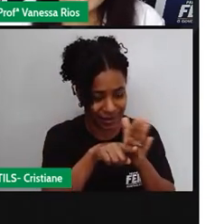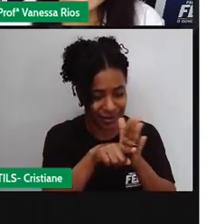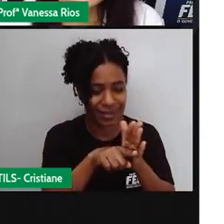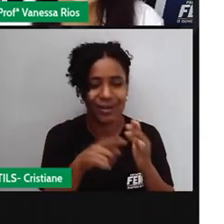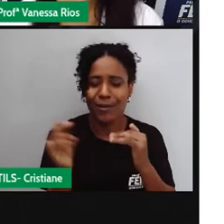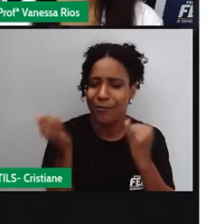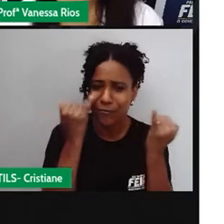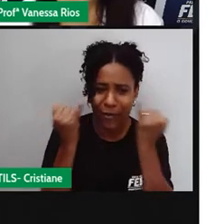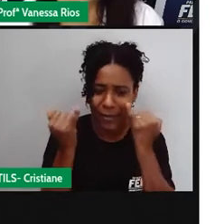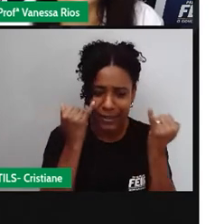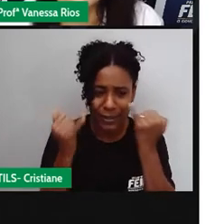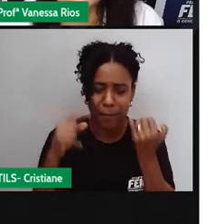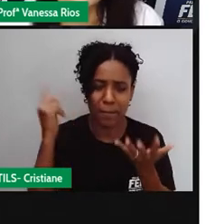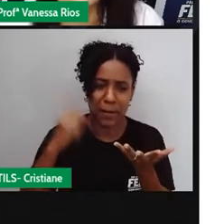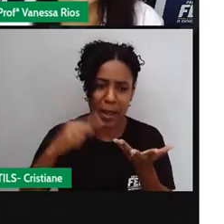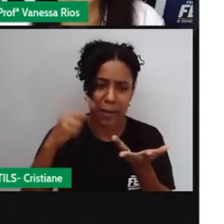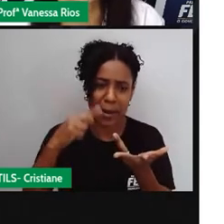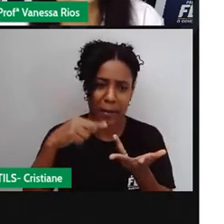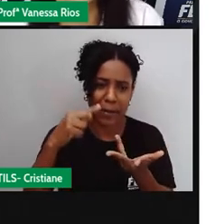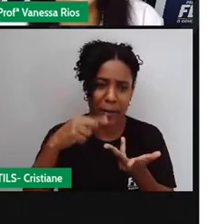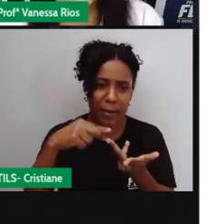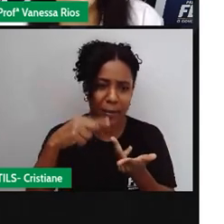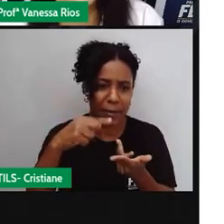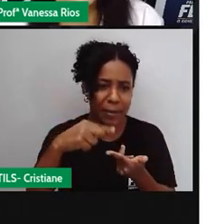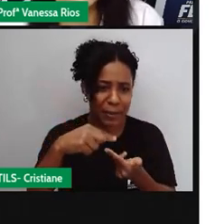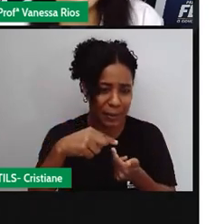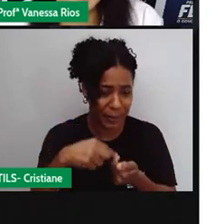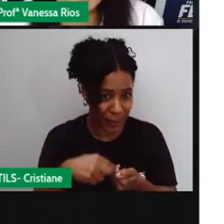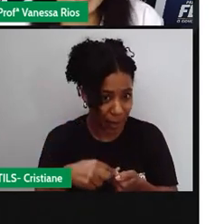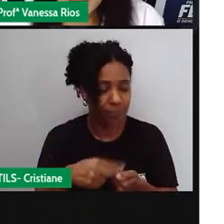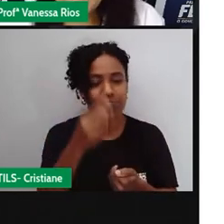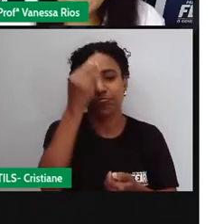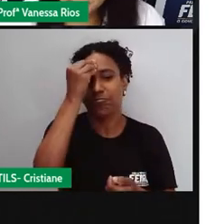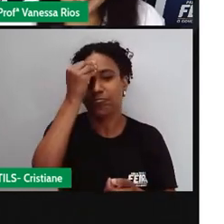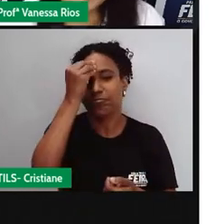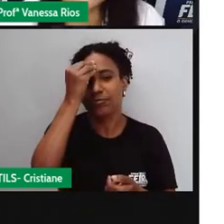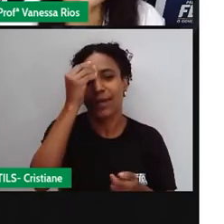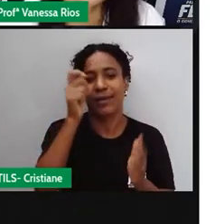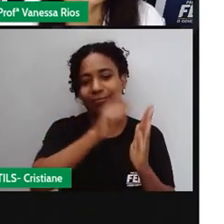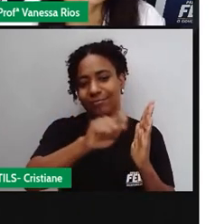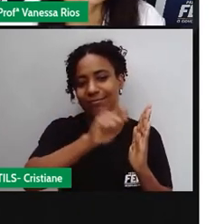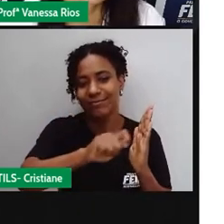de informações que você conseguir sobre o que deseja escrever.